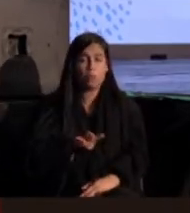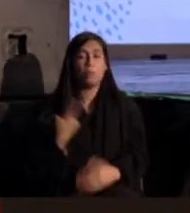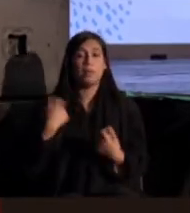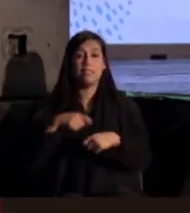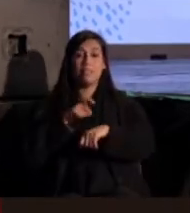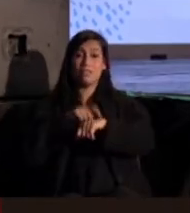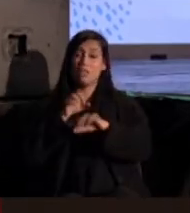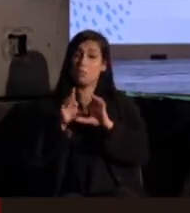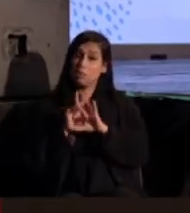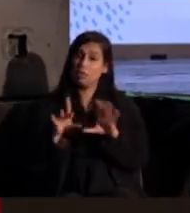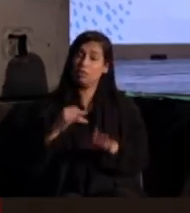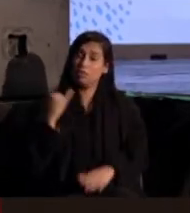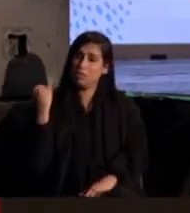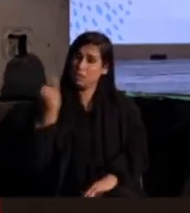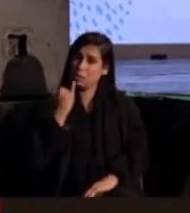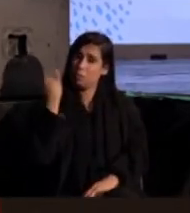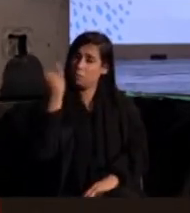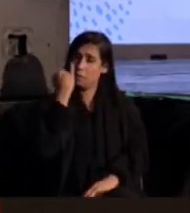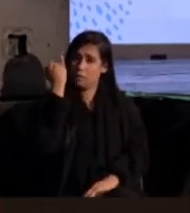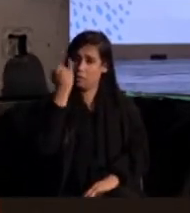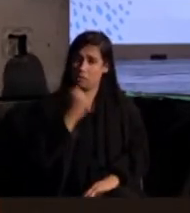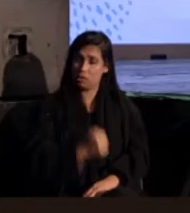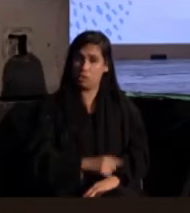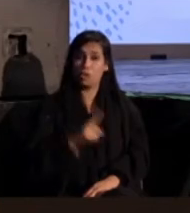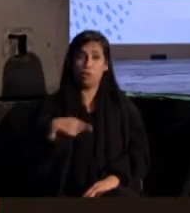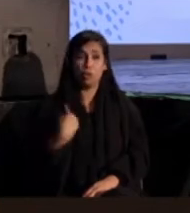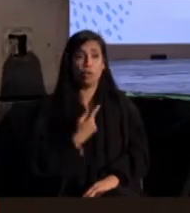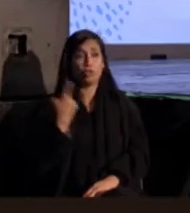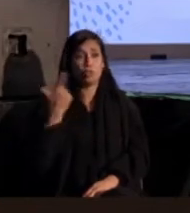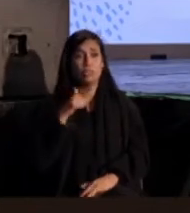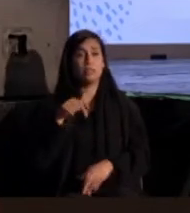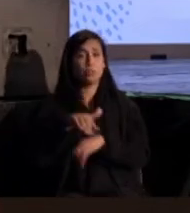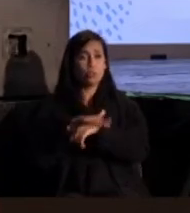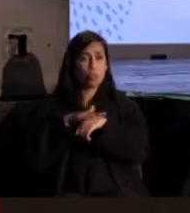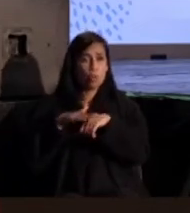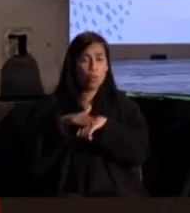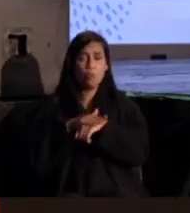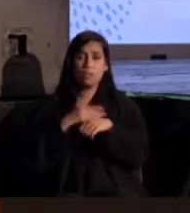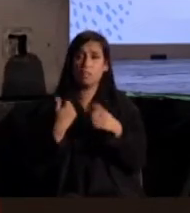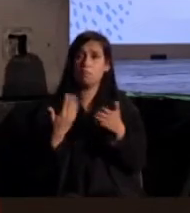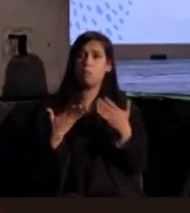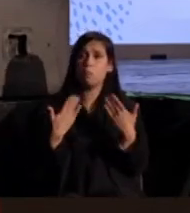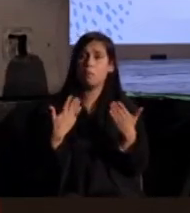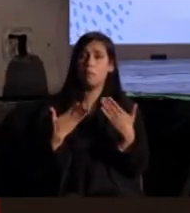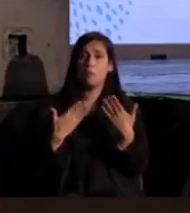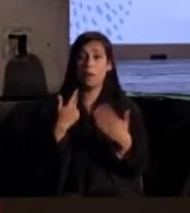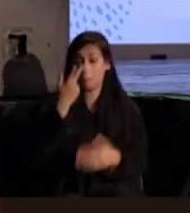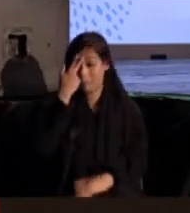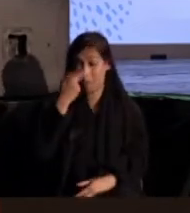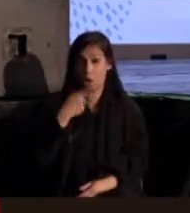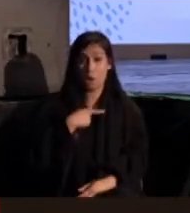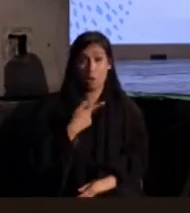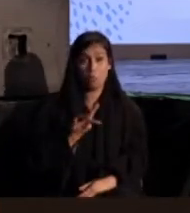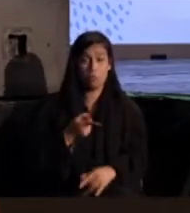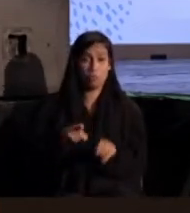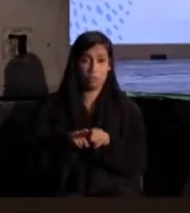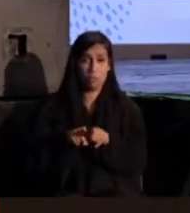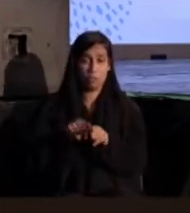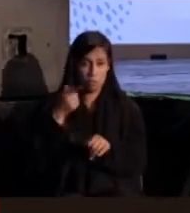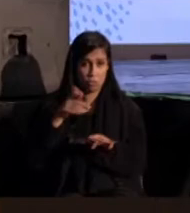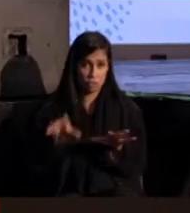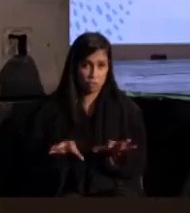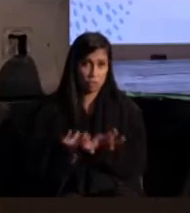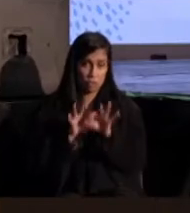livre é fundamental para fazer isso. A gente poder conversar e ter uma compreensão mais